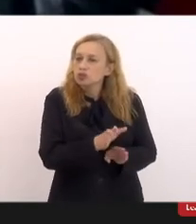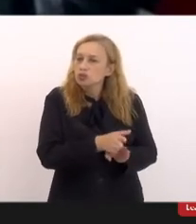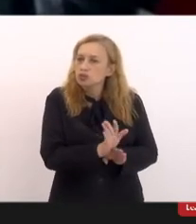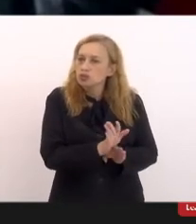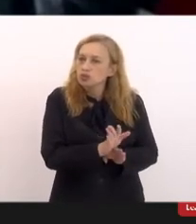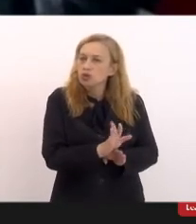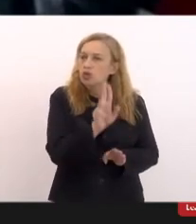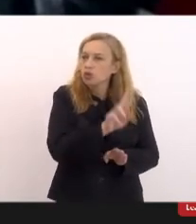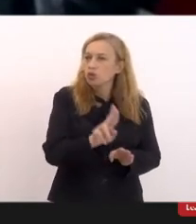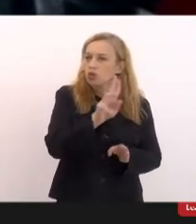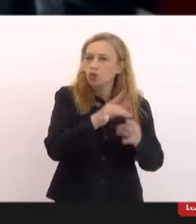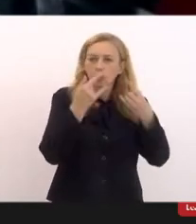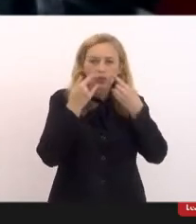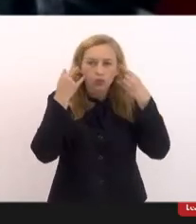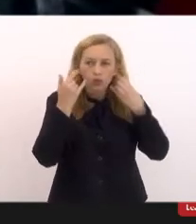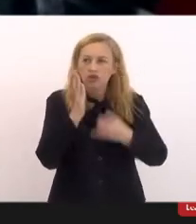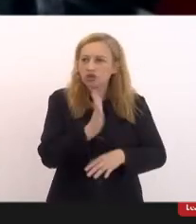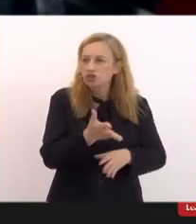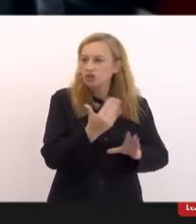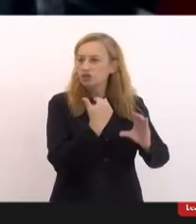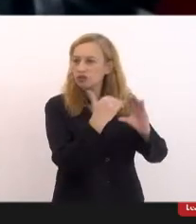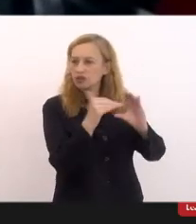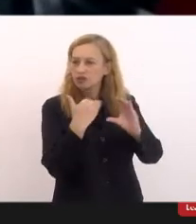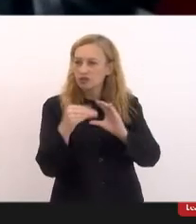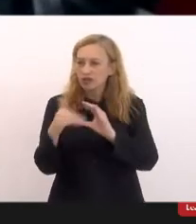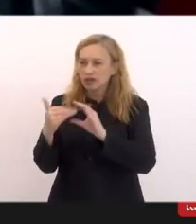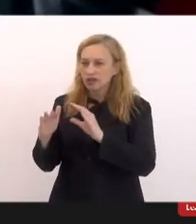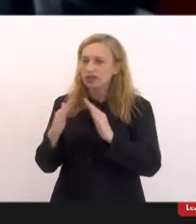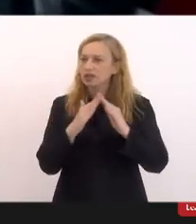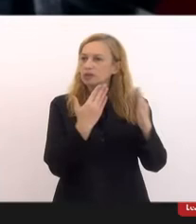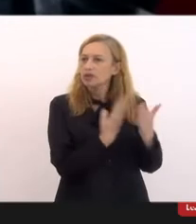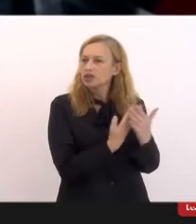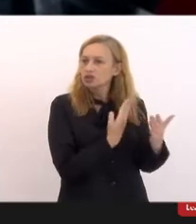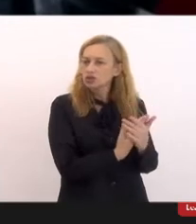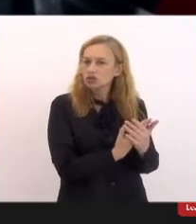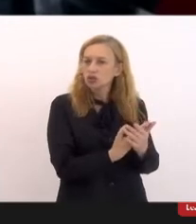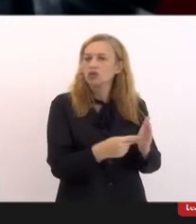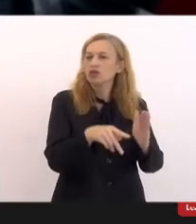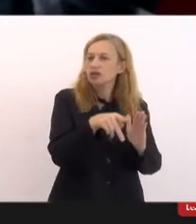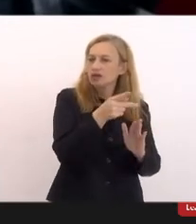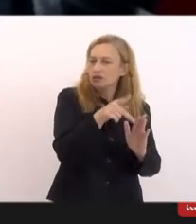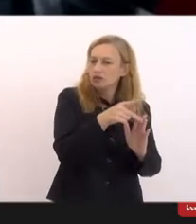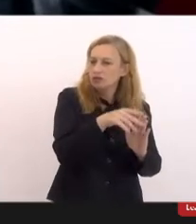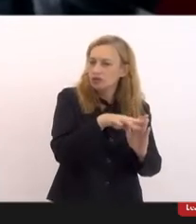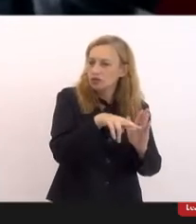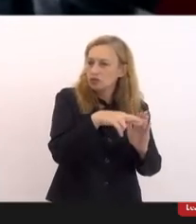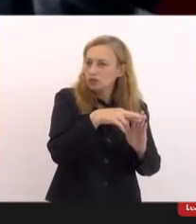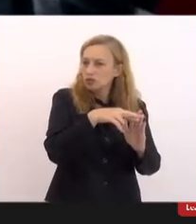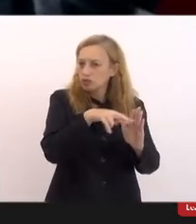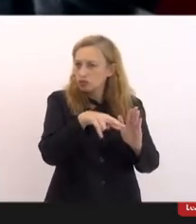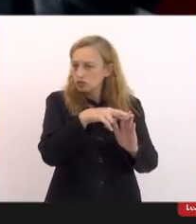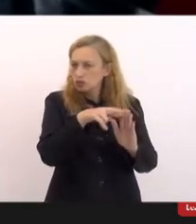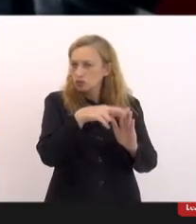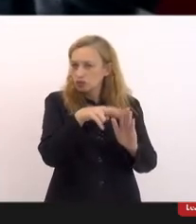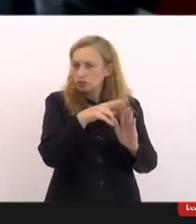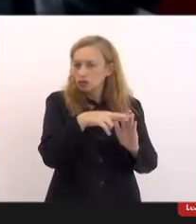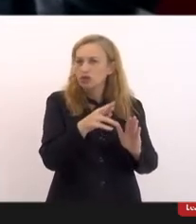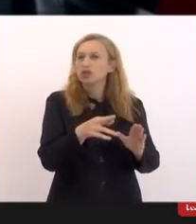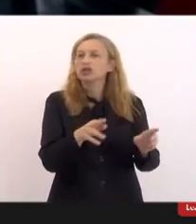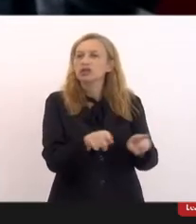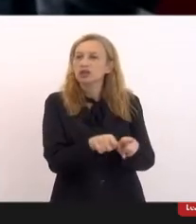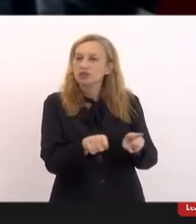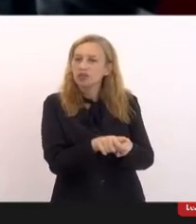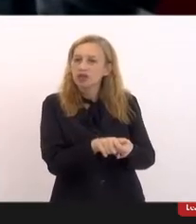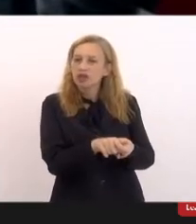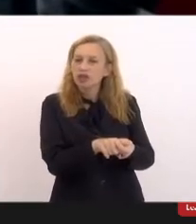de máscara, elas foram passadas para as unidades. Existe a resolução e existe um caderno de orientação que